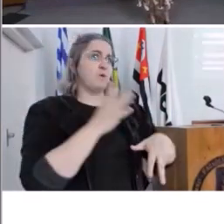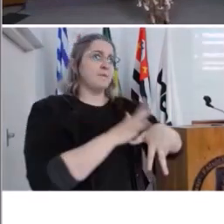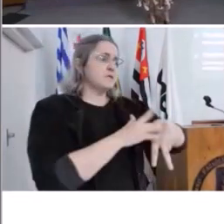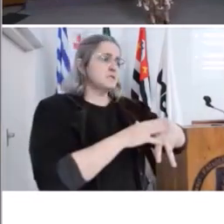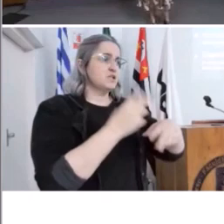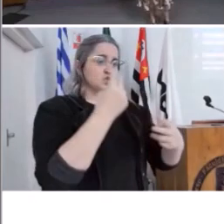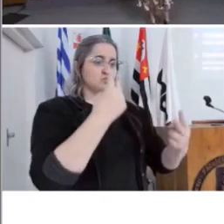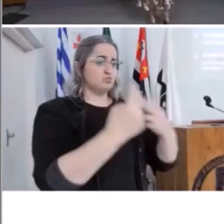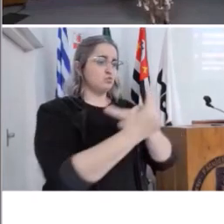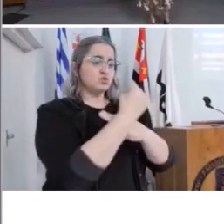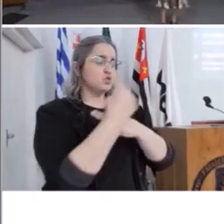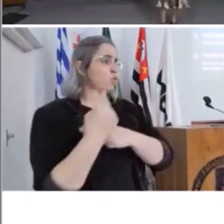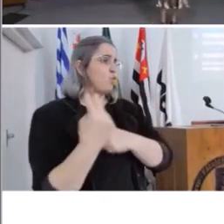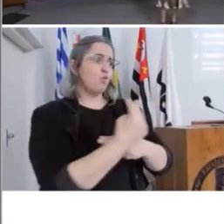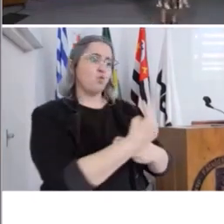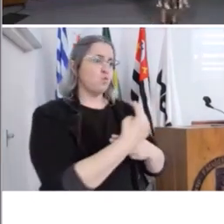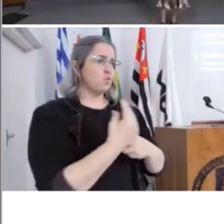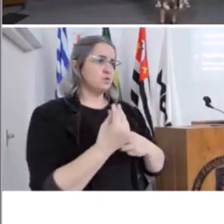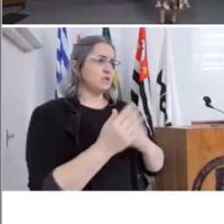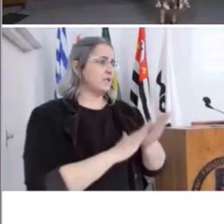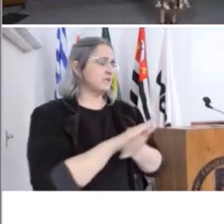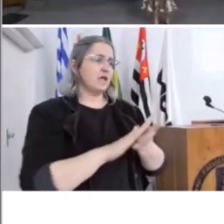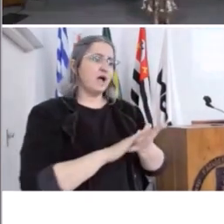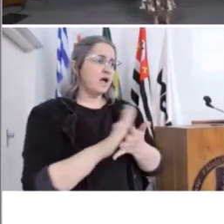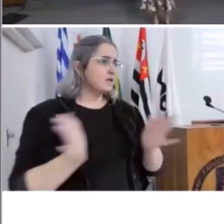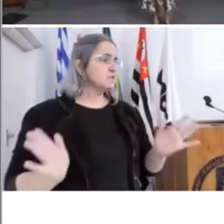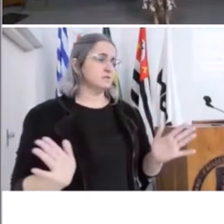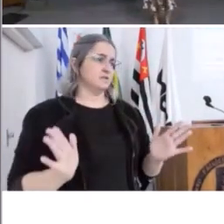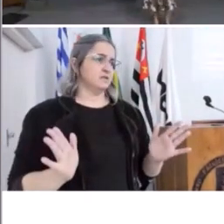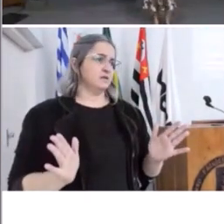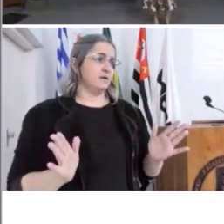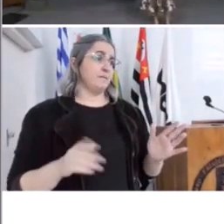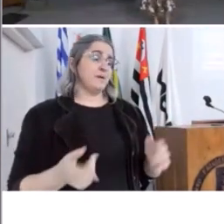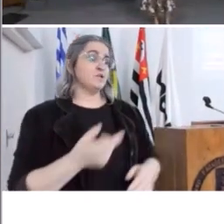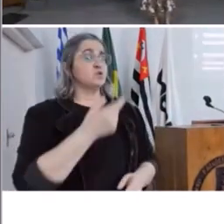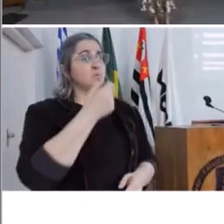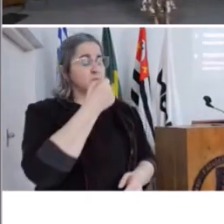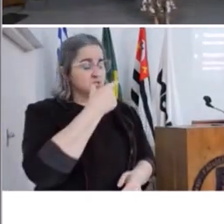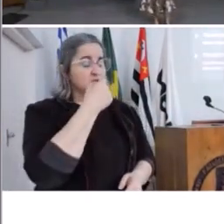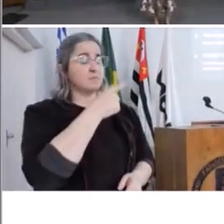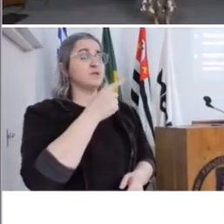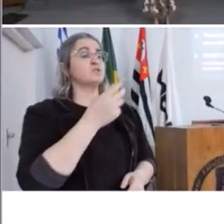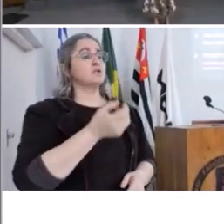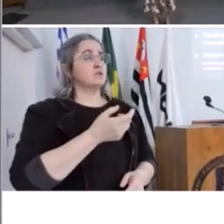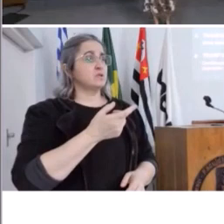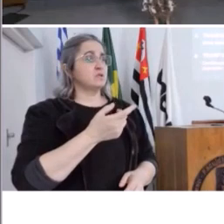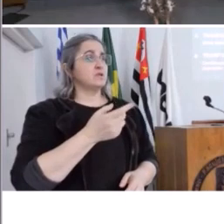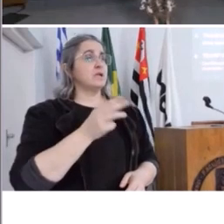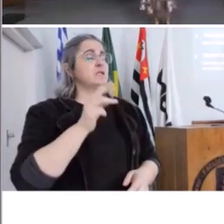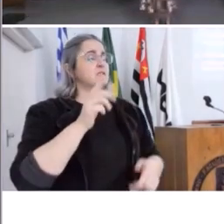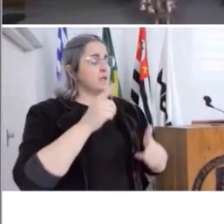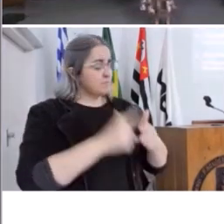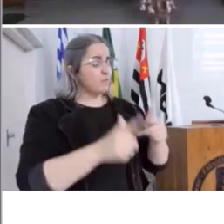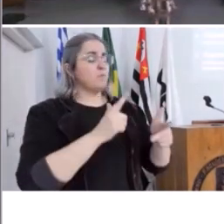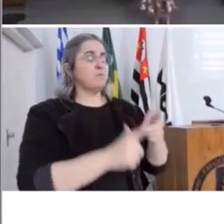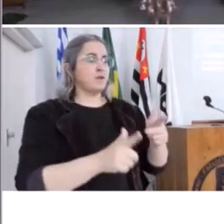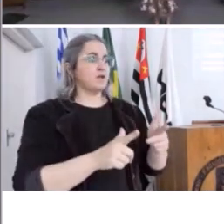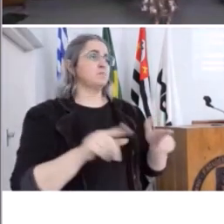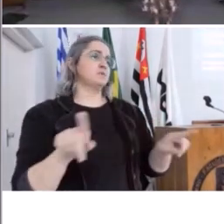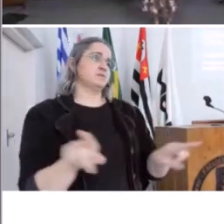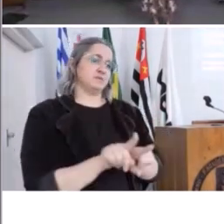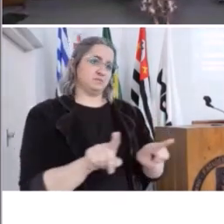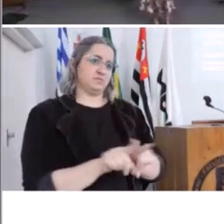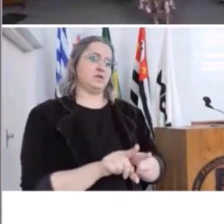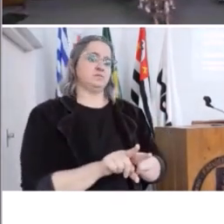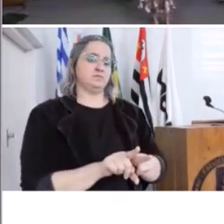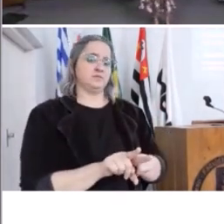autoavaliando, né, se vendo, mexe também com a parte da autoestima. Mas as medicações que são dadas, geralmente, eles acabam afetando também, no mínimo,